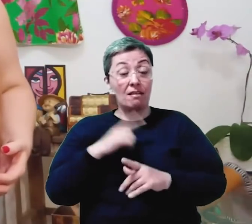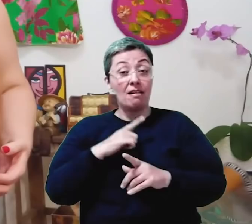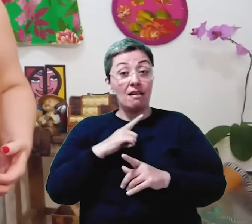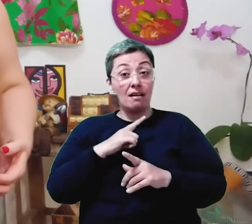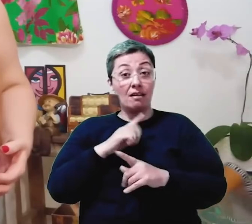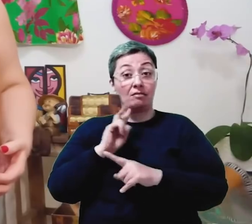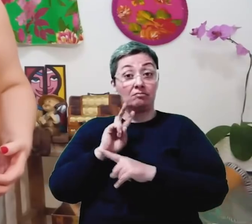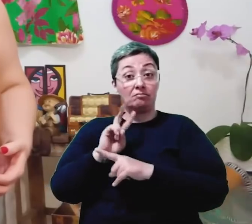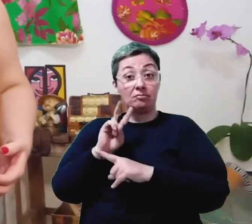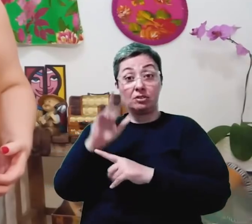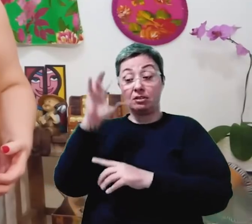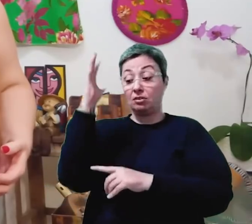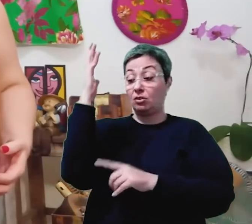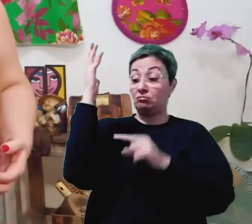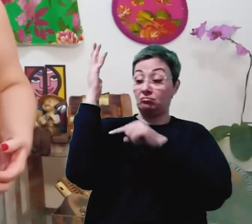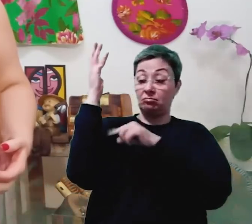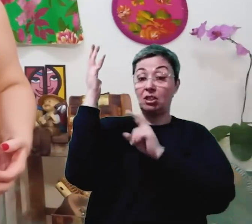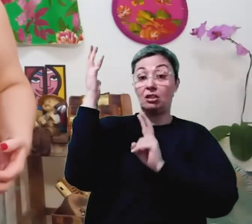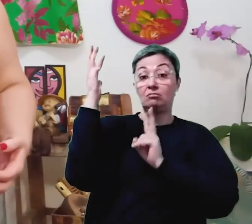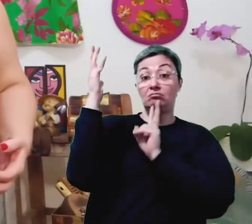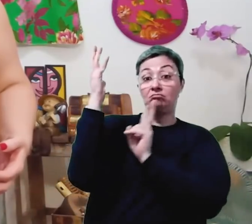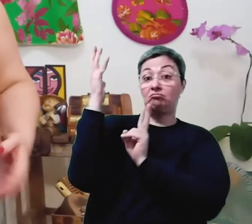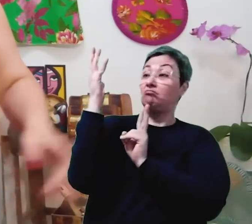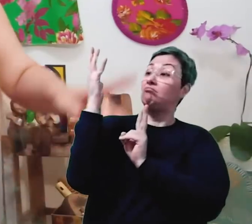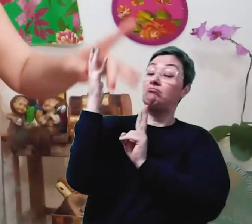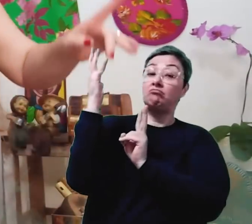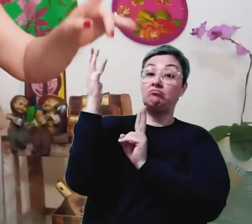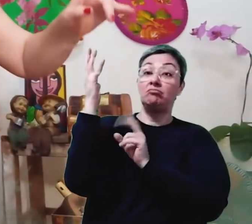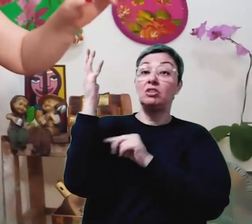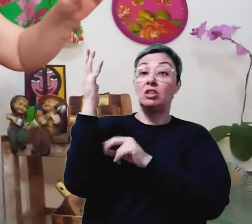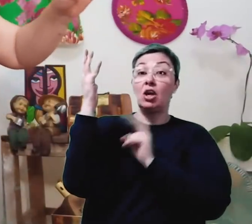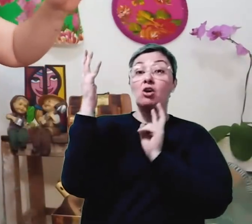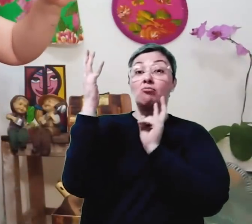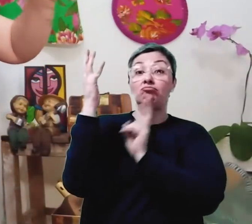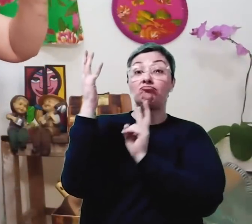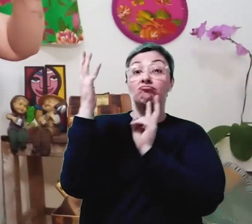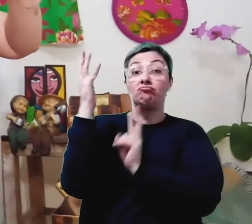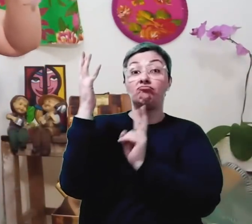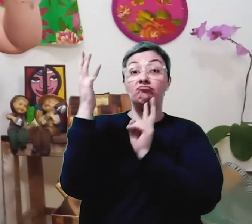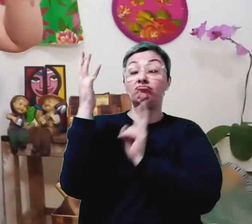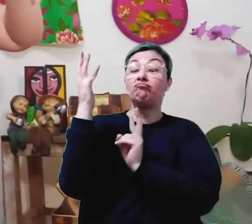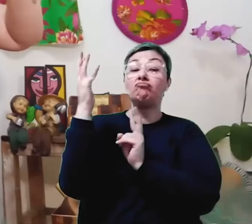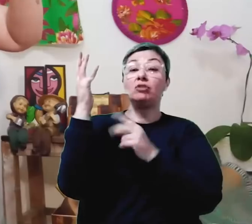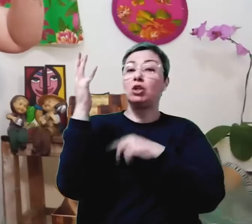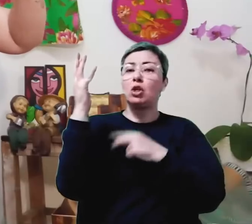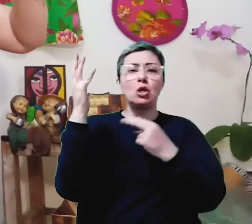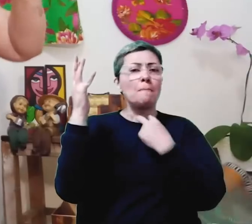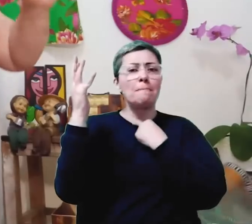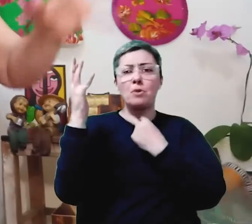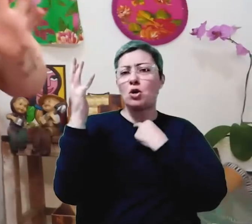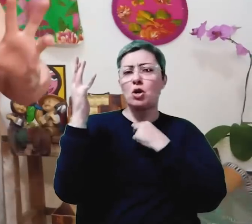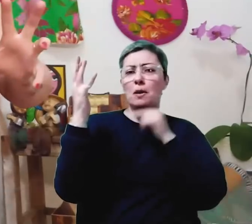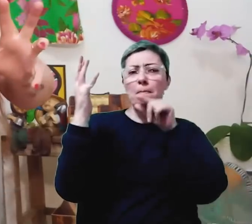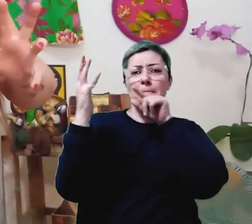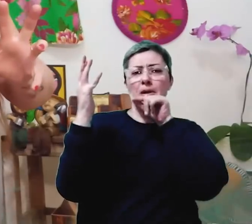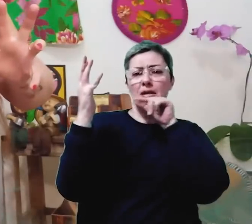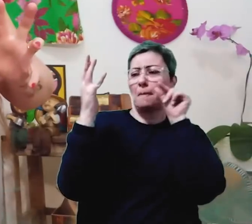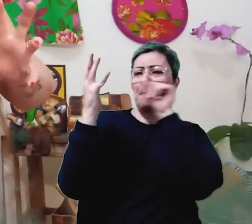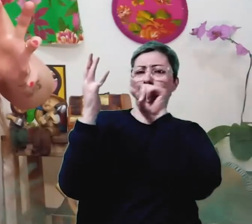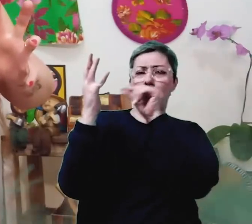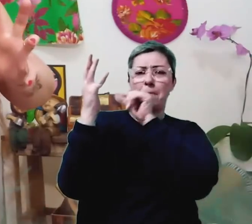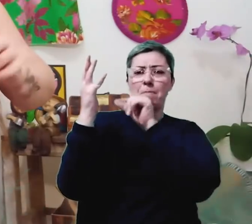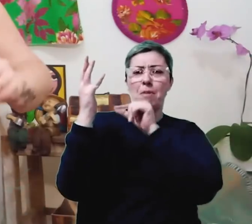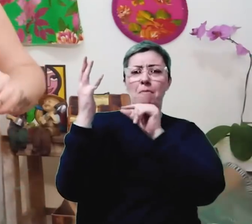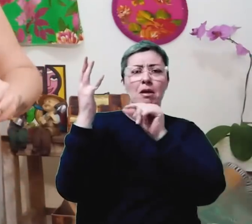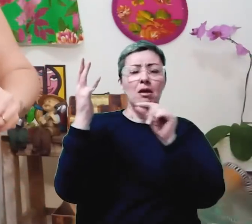ficar debaixo daquela figueira para vigiá-la, não permitindo que os pássaros